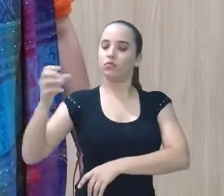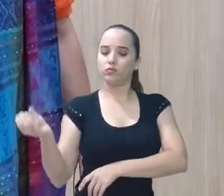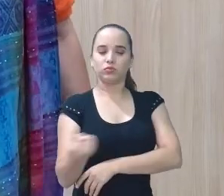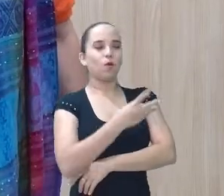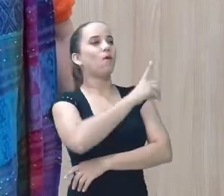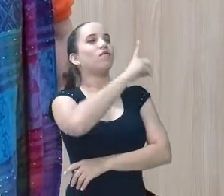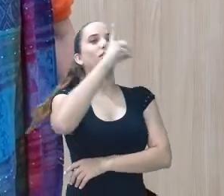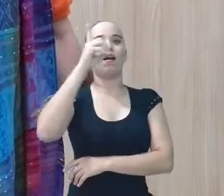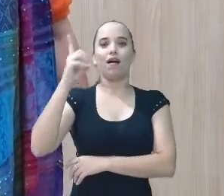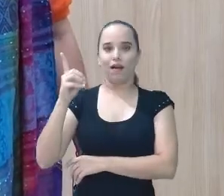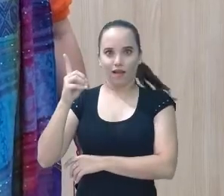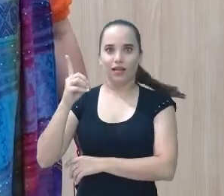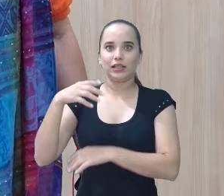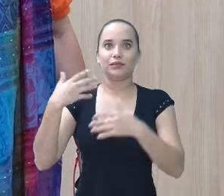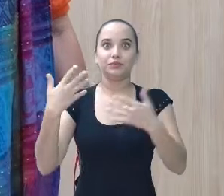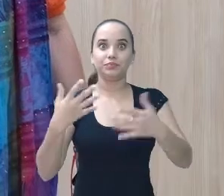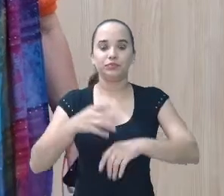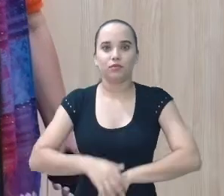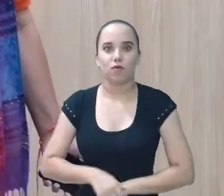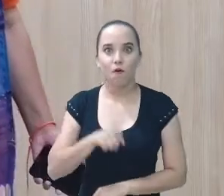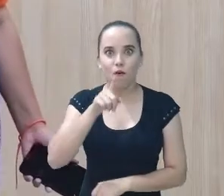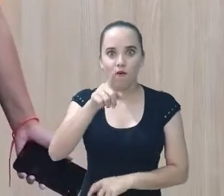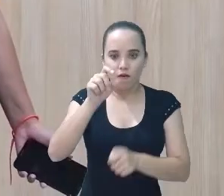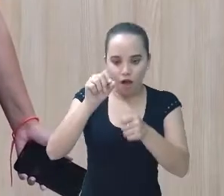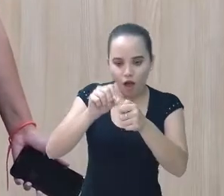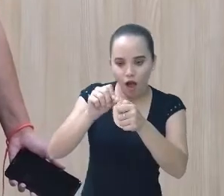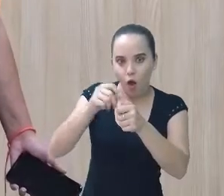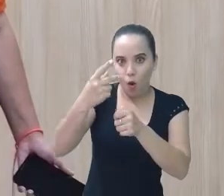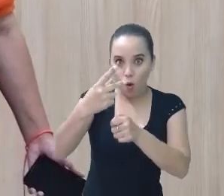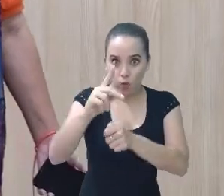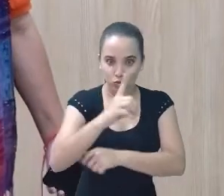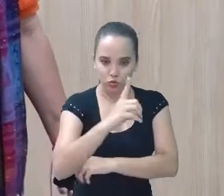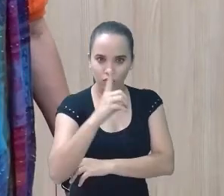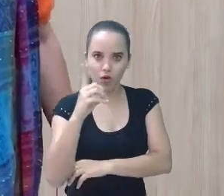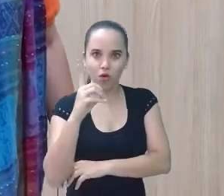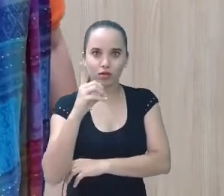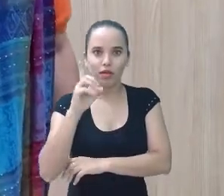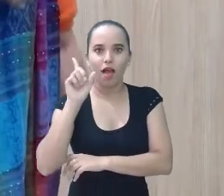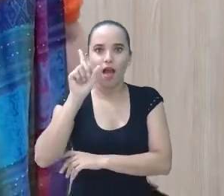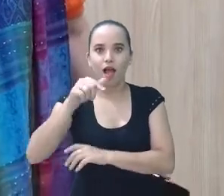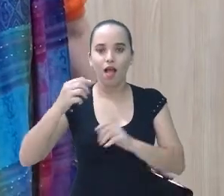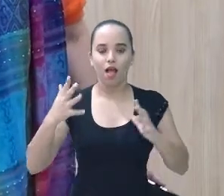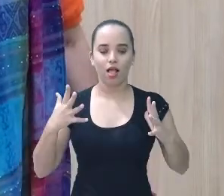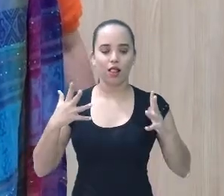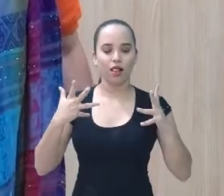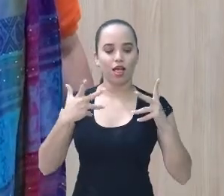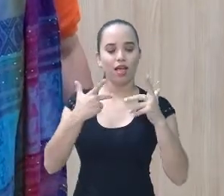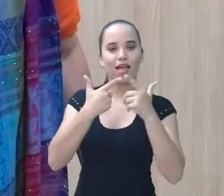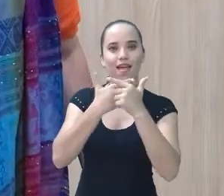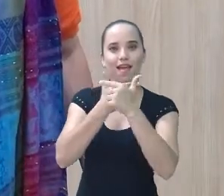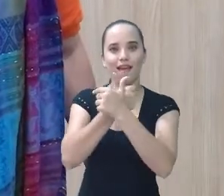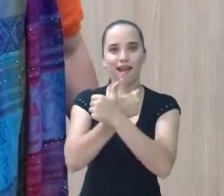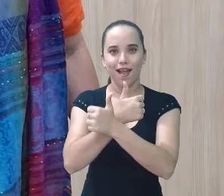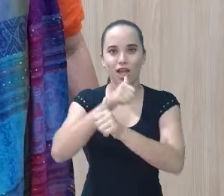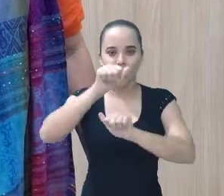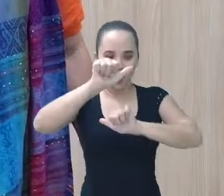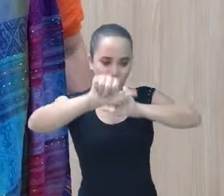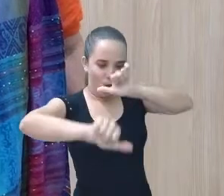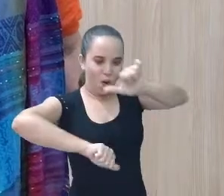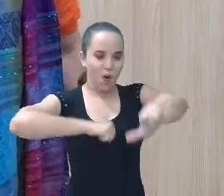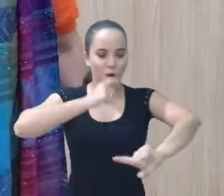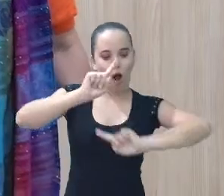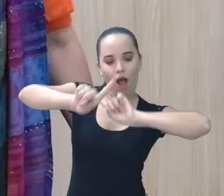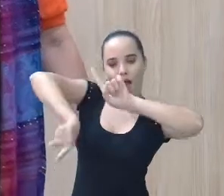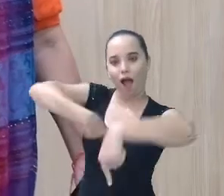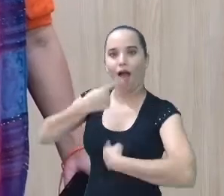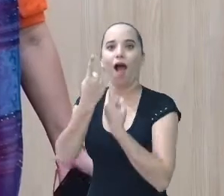E faça o seu dia, do seu dia, um dia lindo. Transforme sua casa no